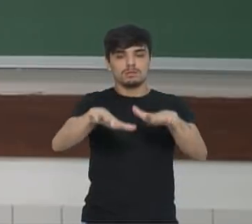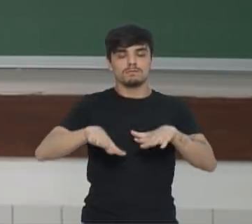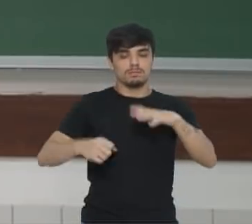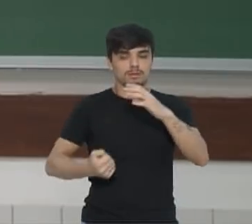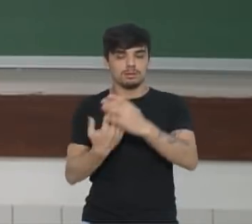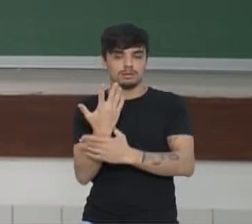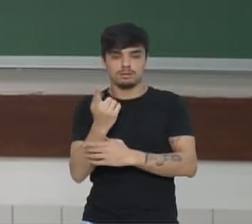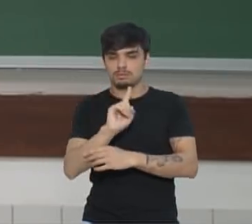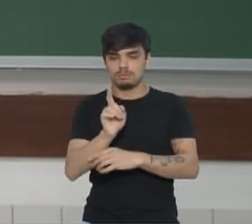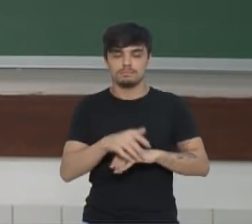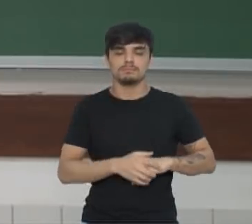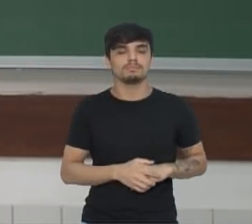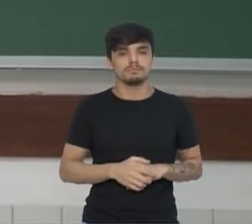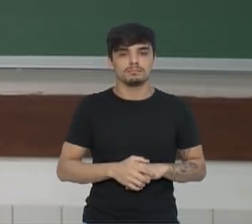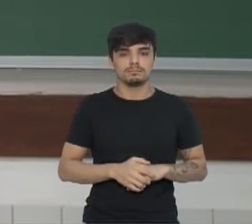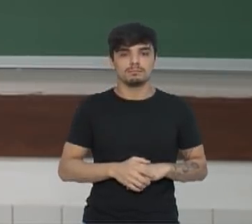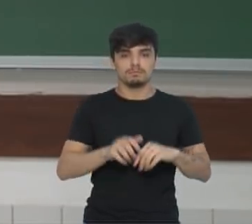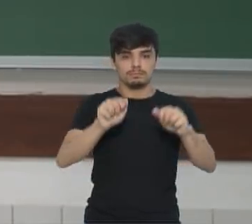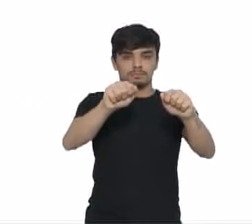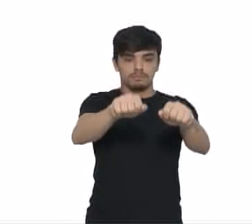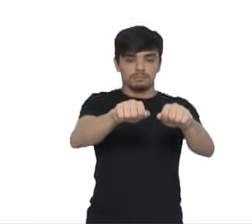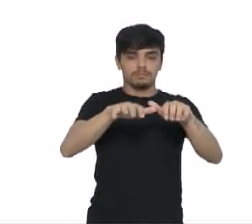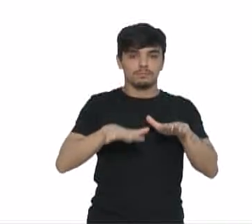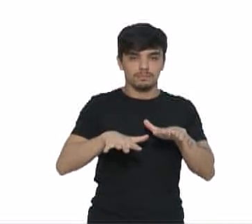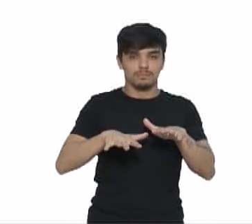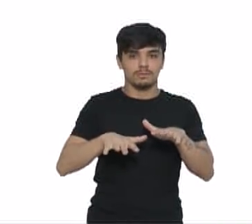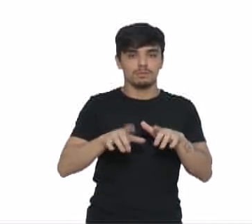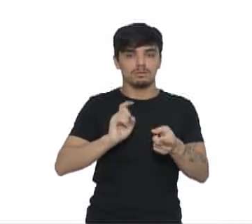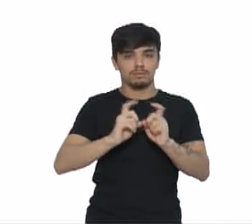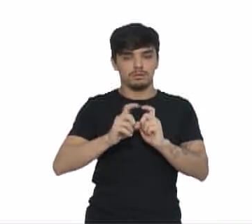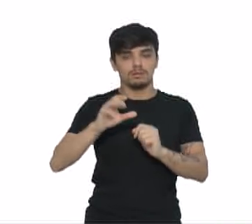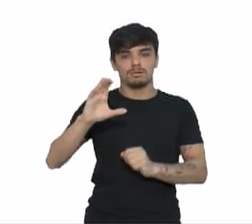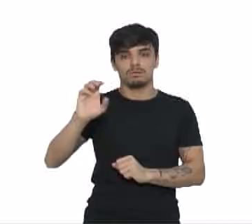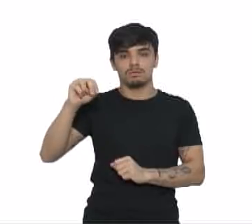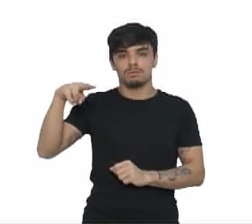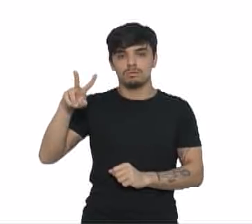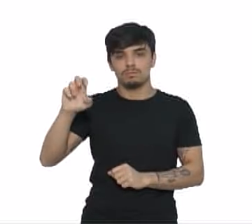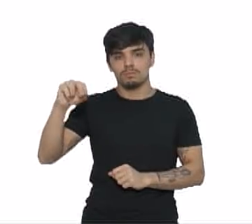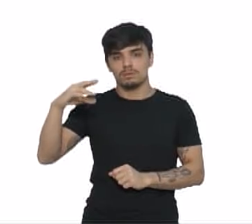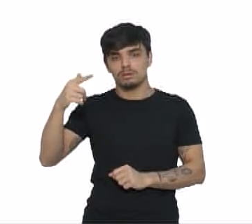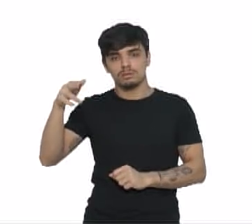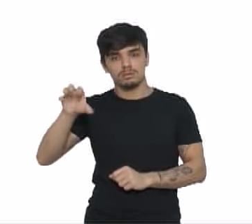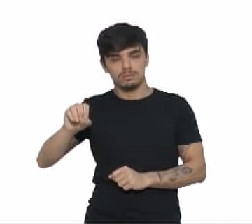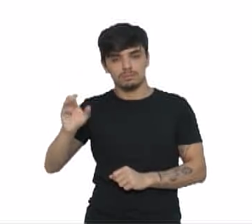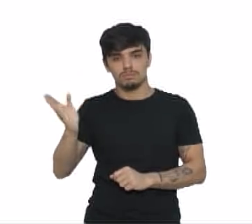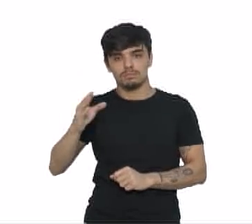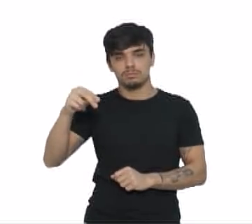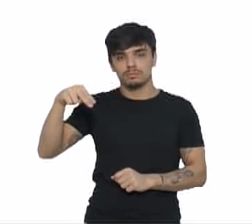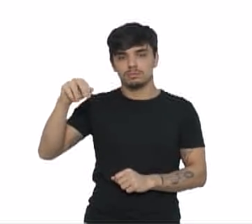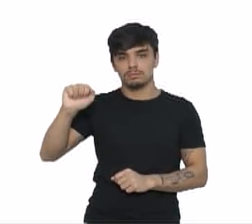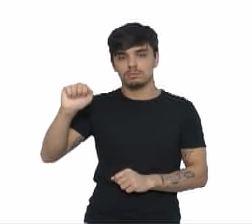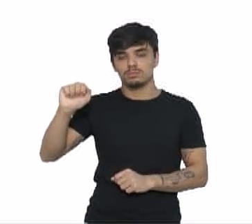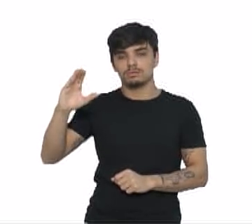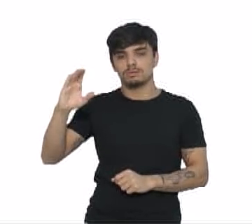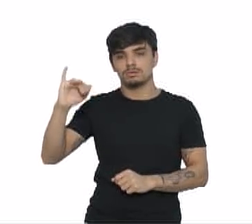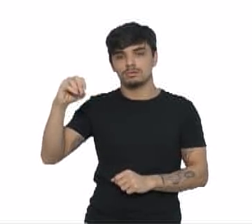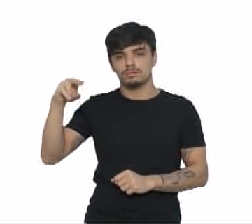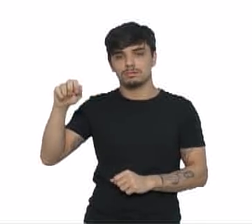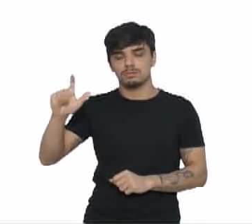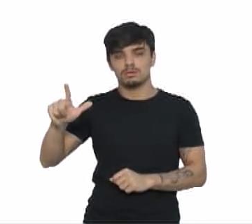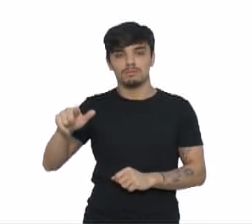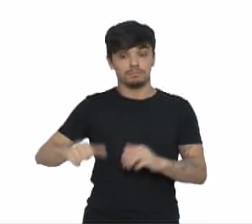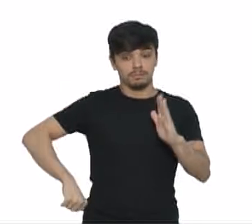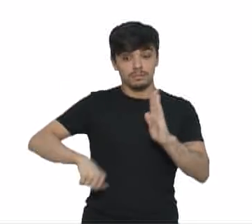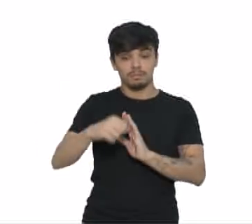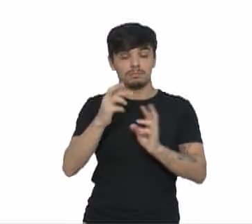de Governo. Essa Assembleia vai chamar Convenção Nacional. E ela vai, logo de cara, na primeira reunião, ela declara